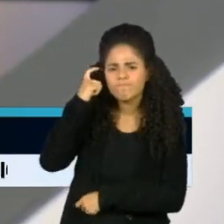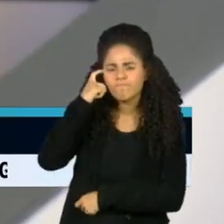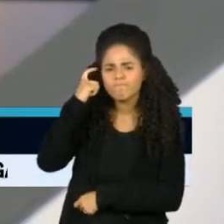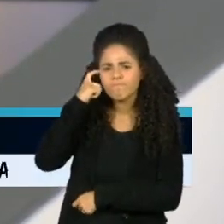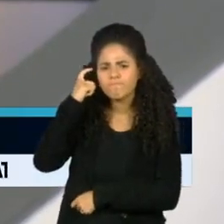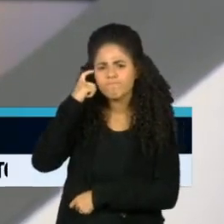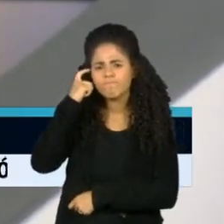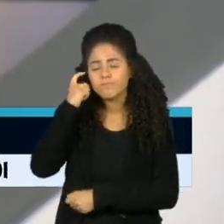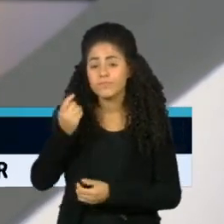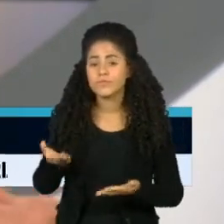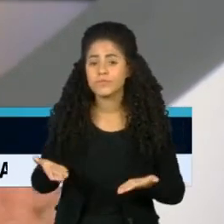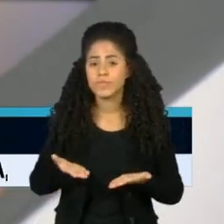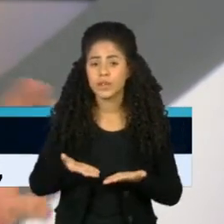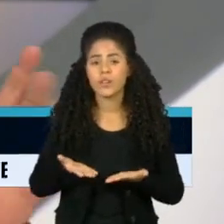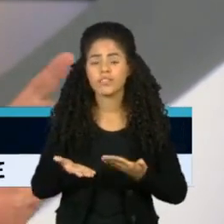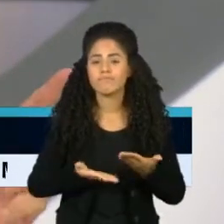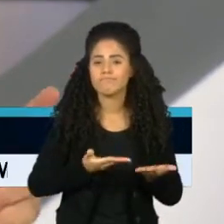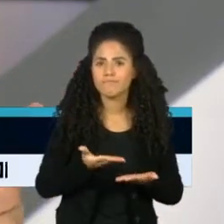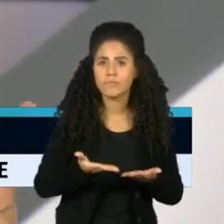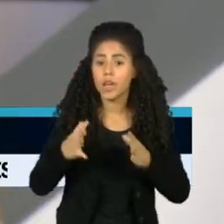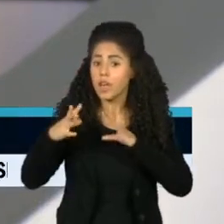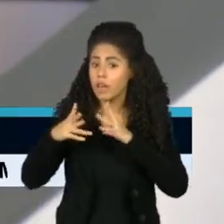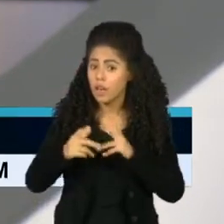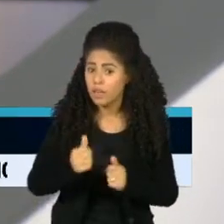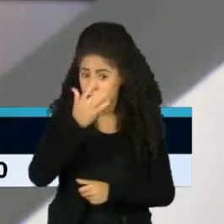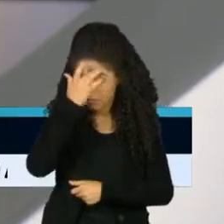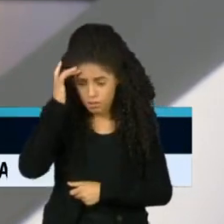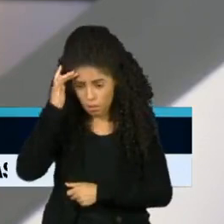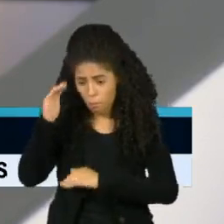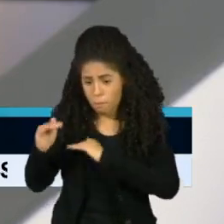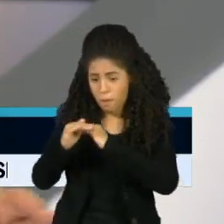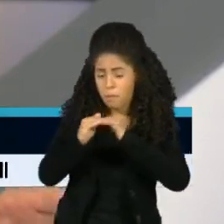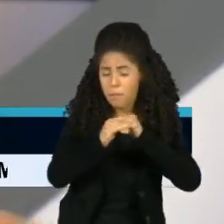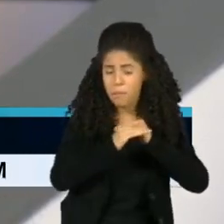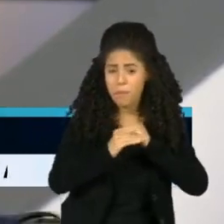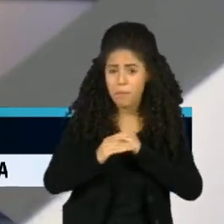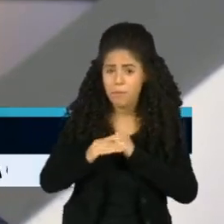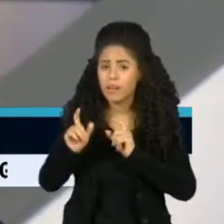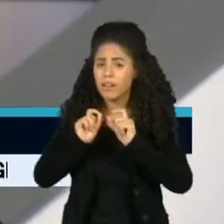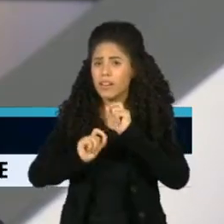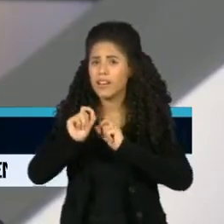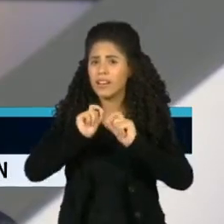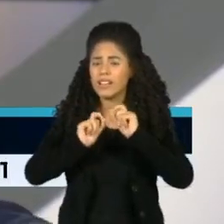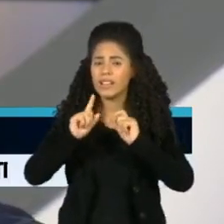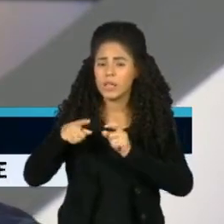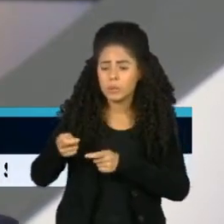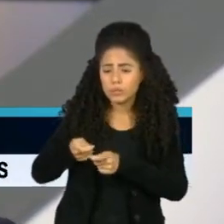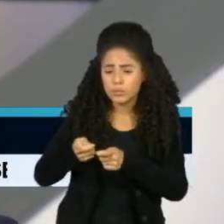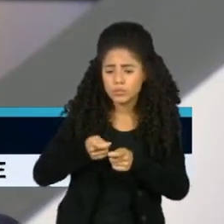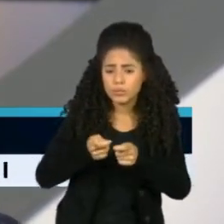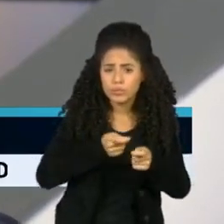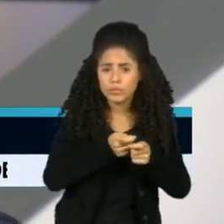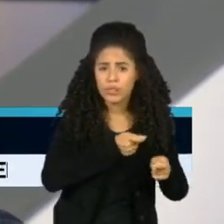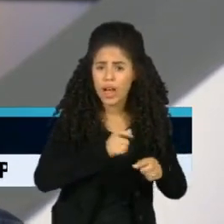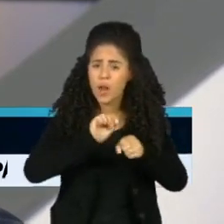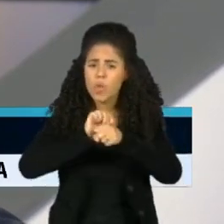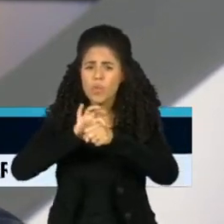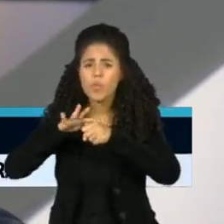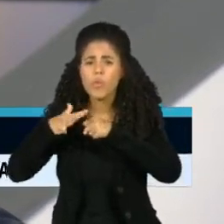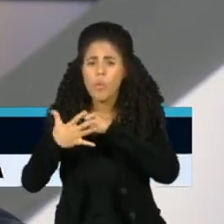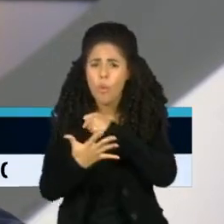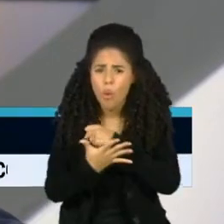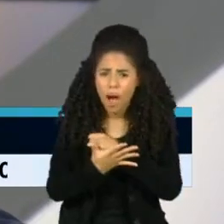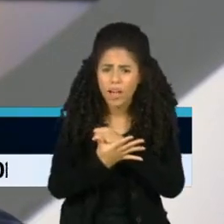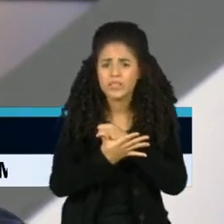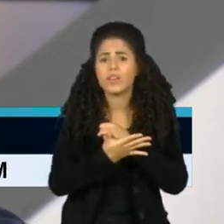pouco... Nem todo mundo está de acordo. O que eu queria saber é se nós conseguimos controlar alguma coisa da Covid com